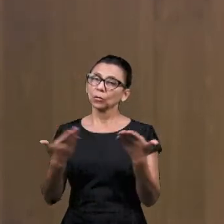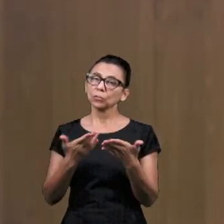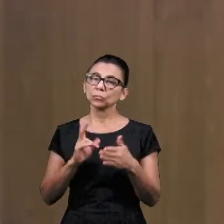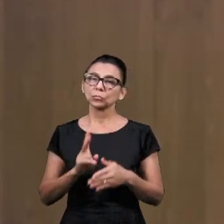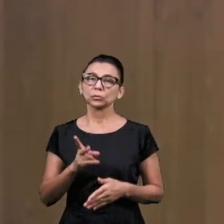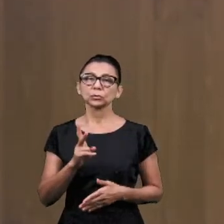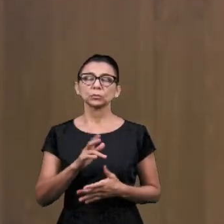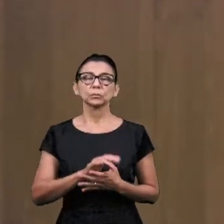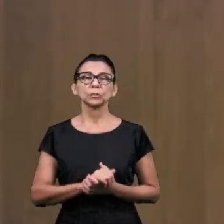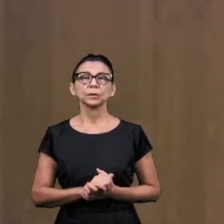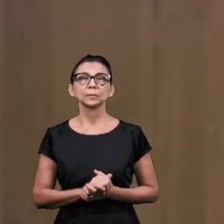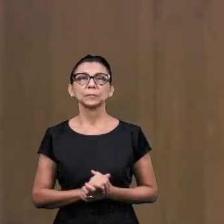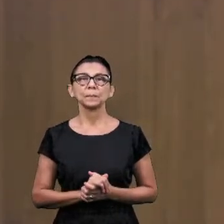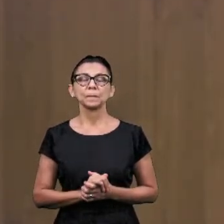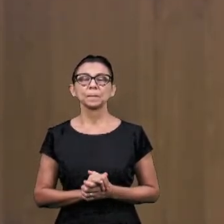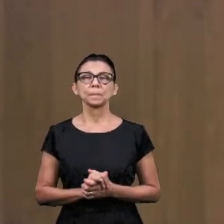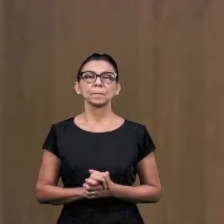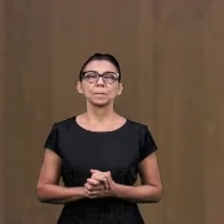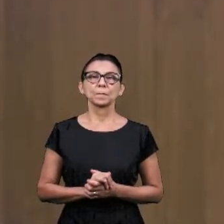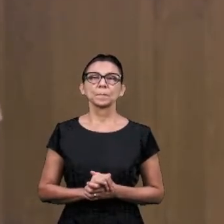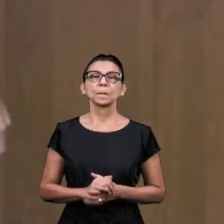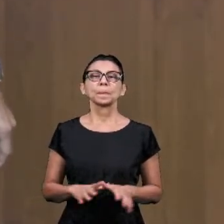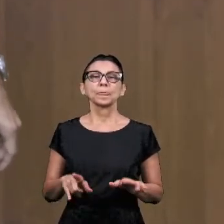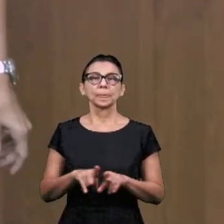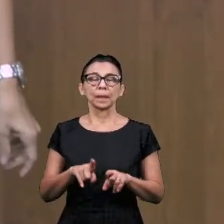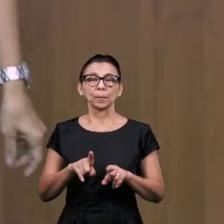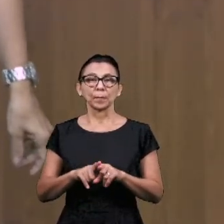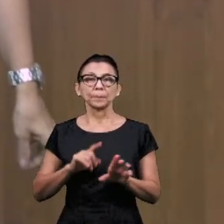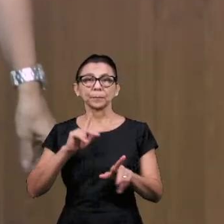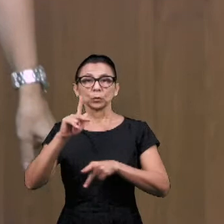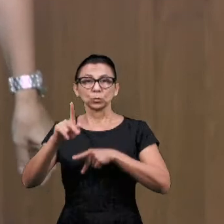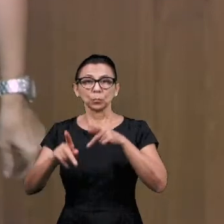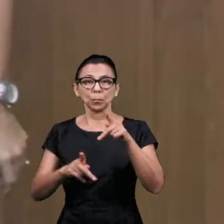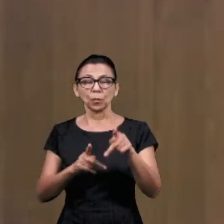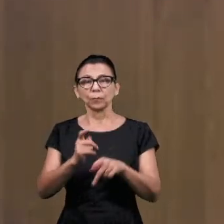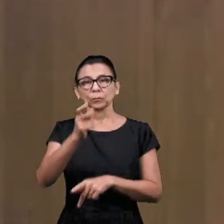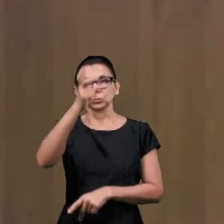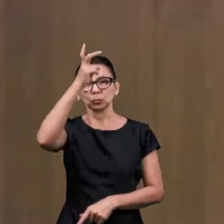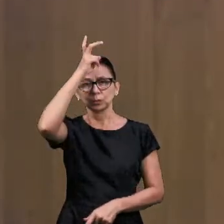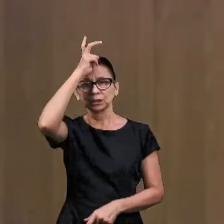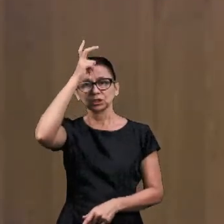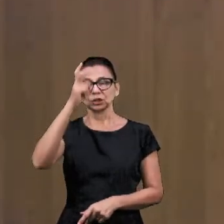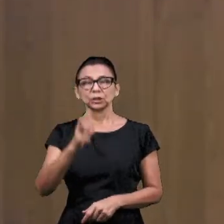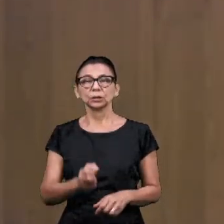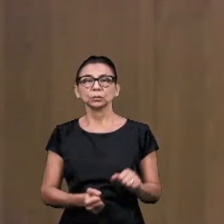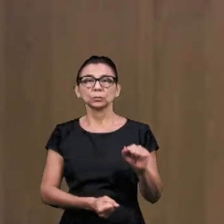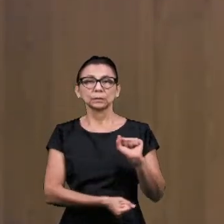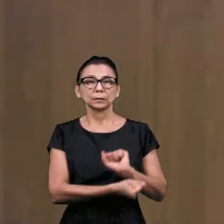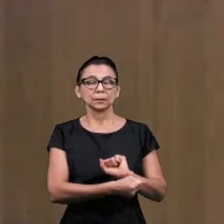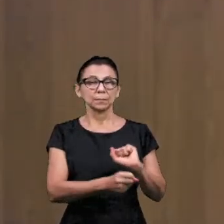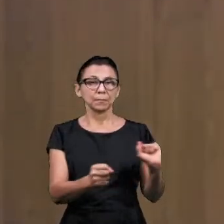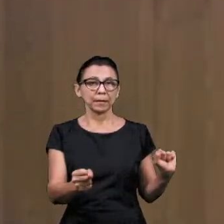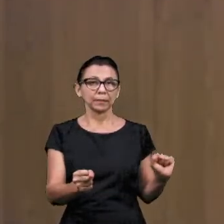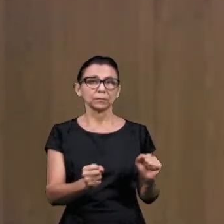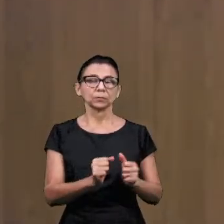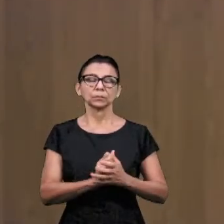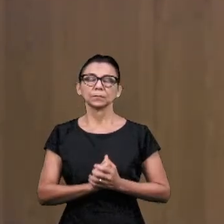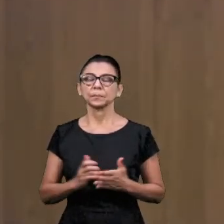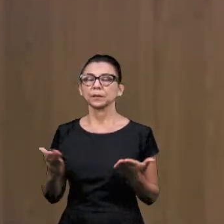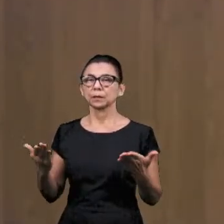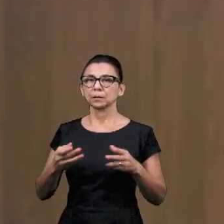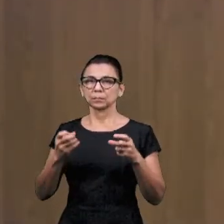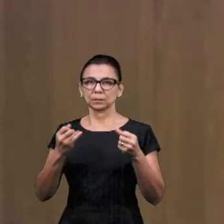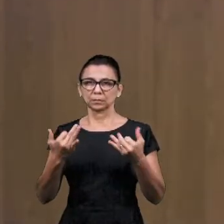quando estava na saída do Egito. Nós falaremos então hoje sobre os pães sem fermento na saída